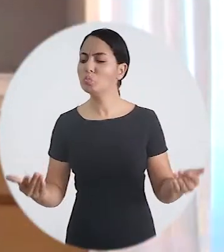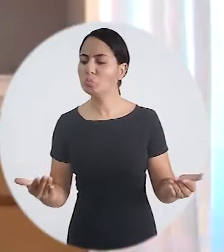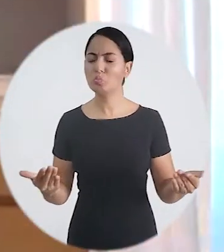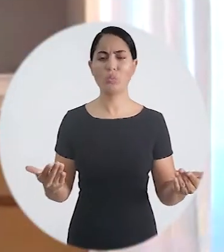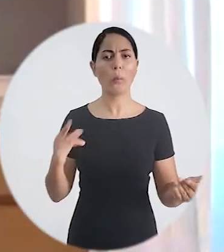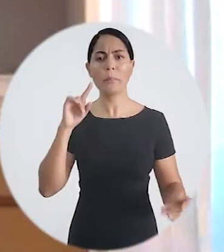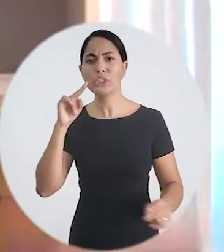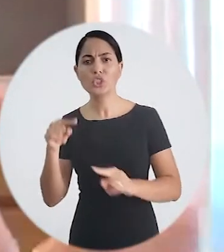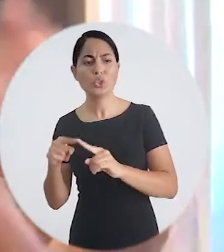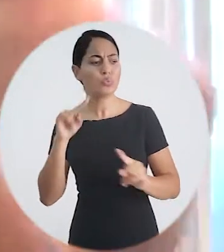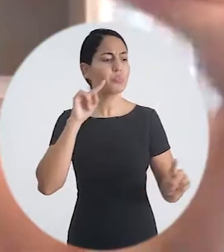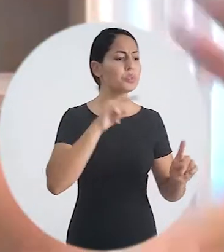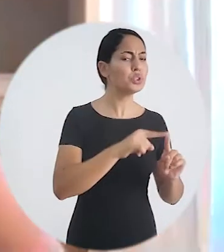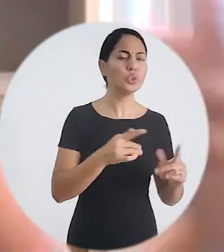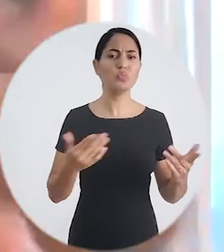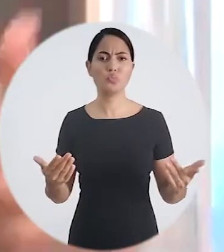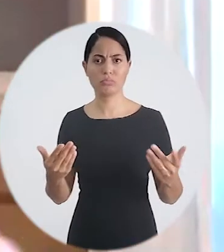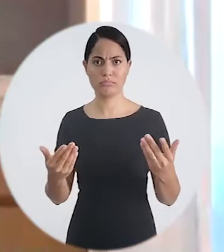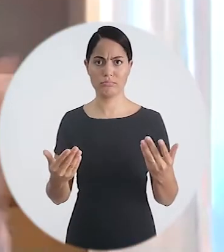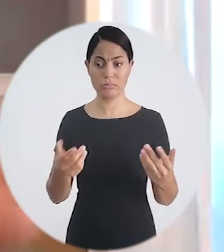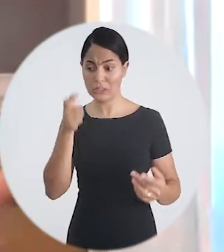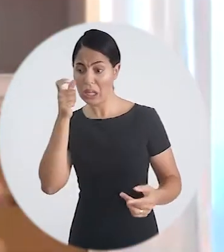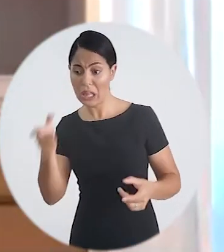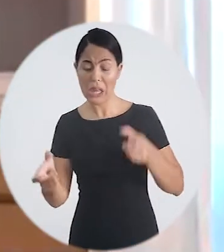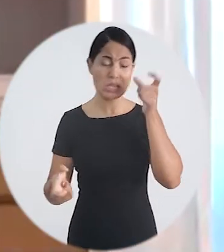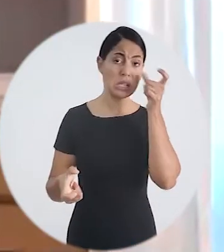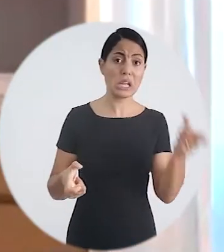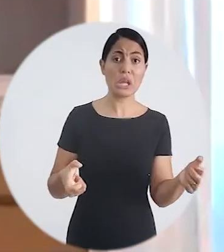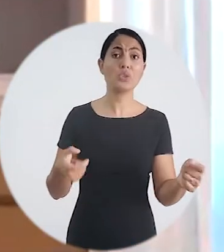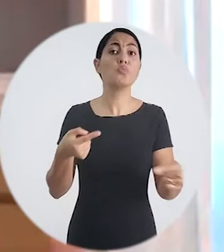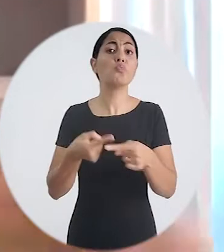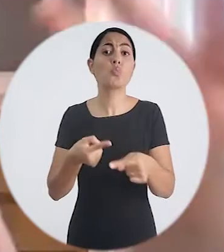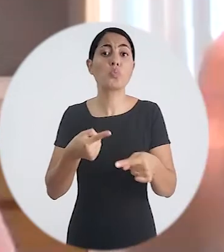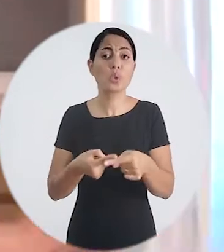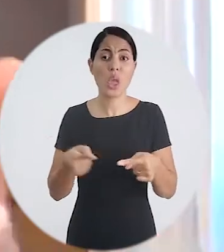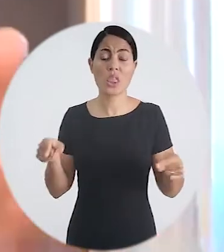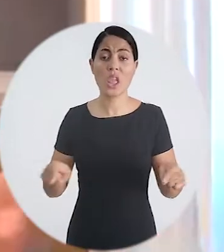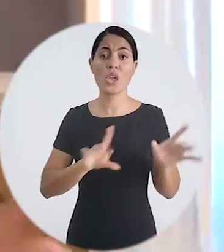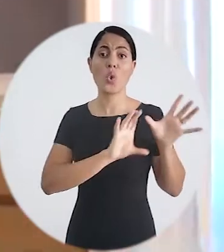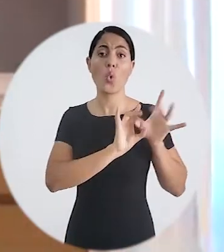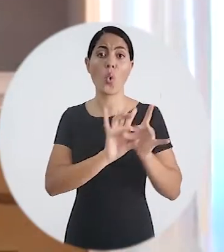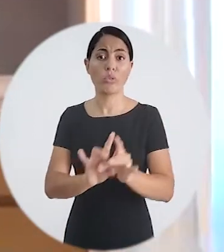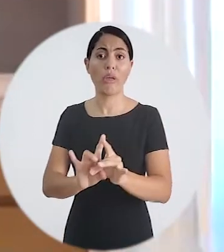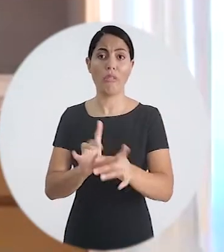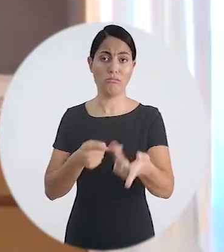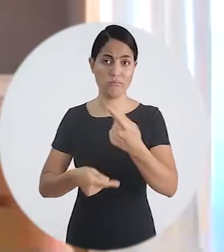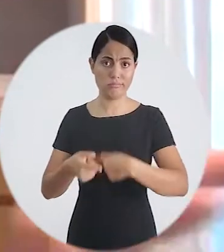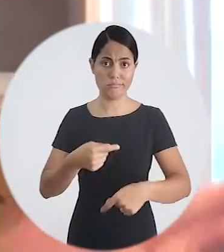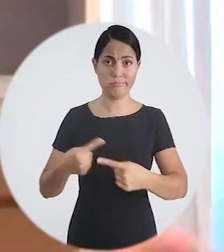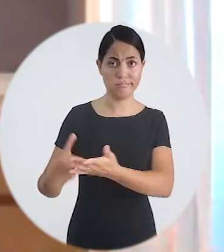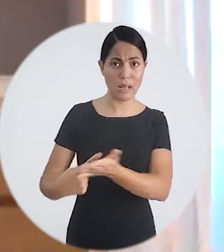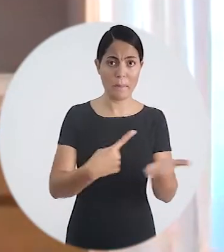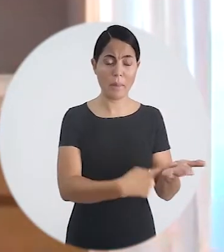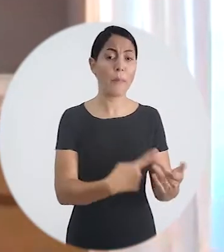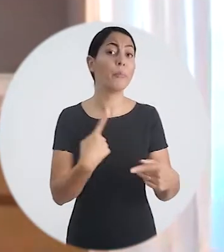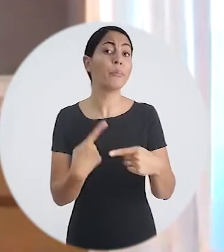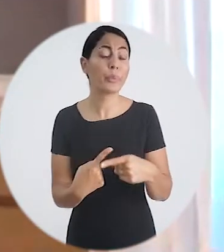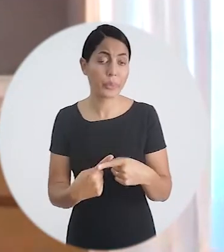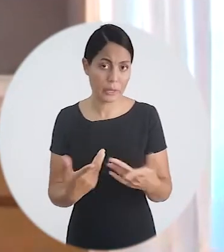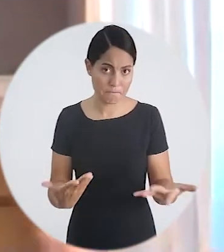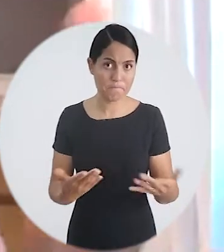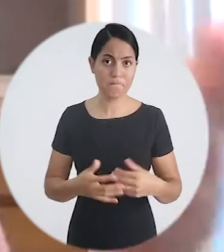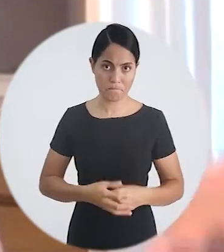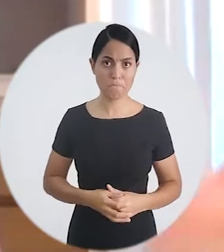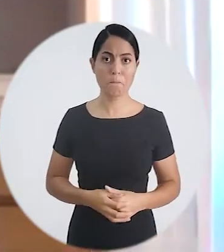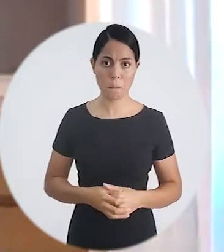importante para o outro lado, né? Para que aquelas pessoas estão ali sentadas, envolvidas naquele contexto negocial.